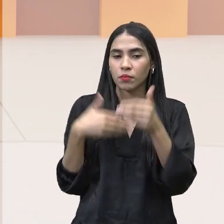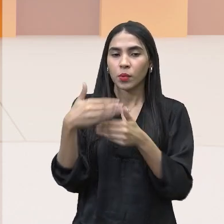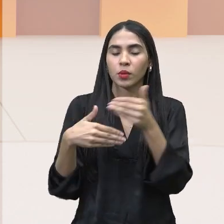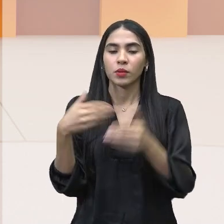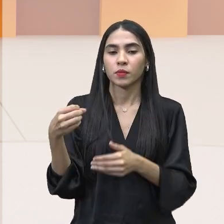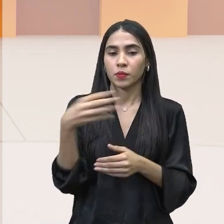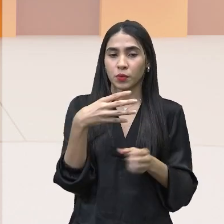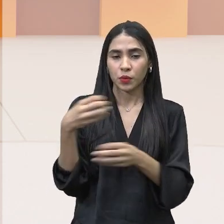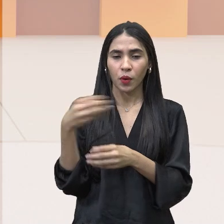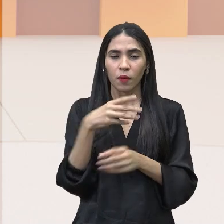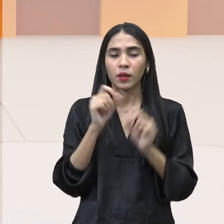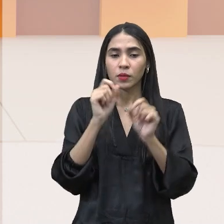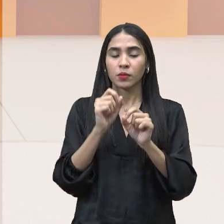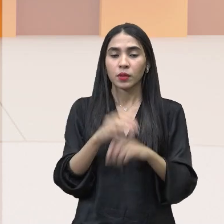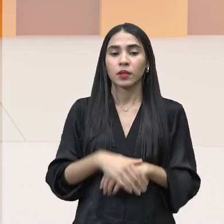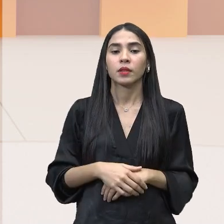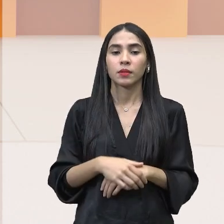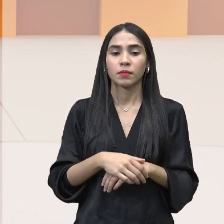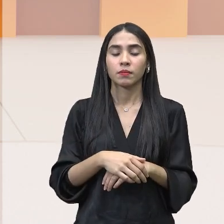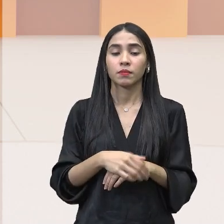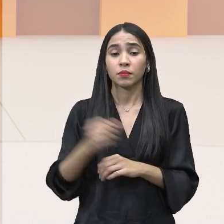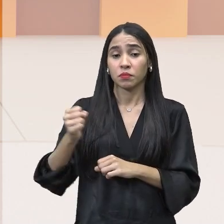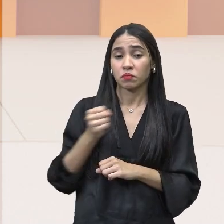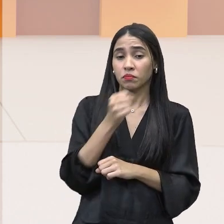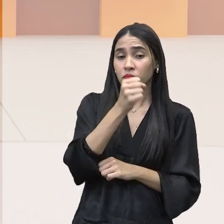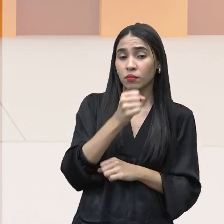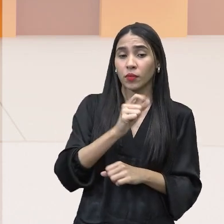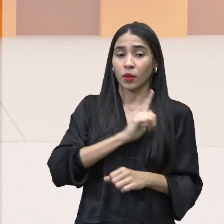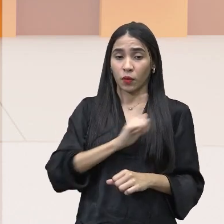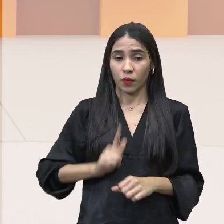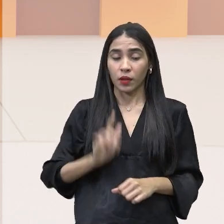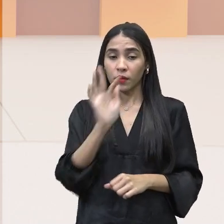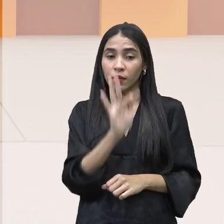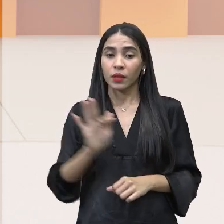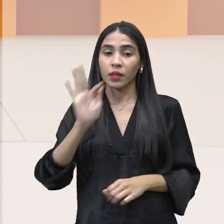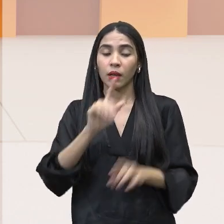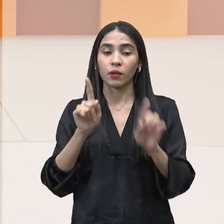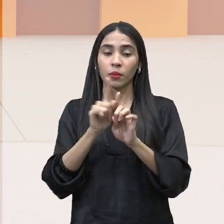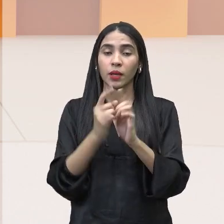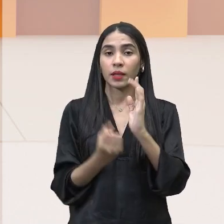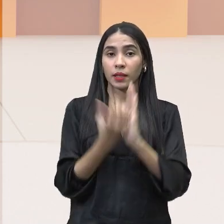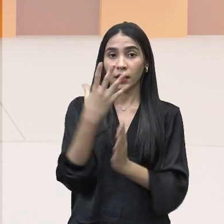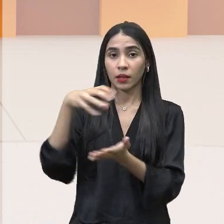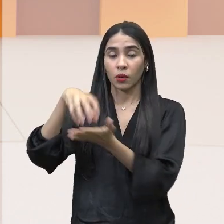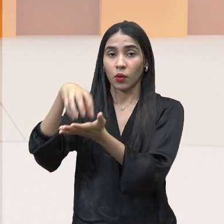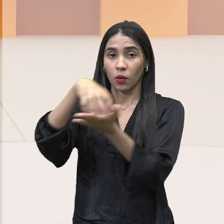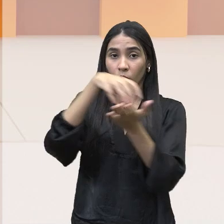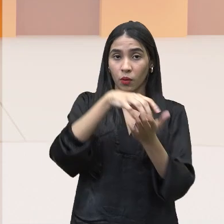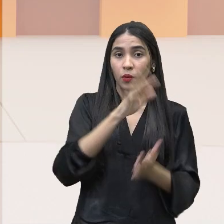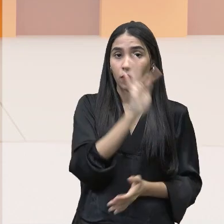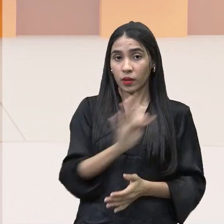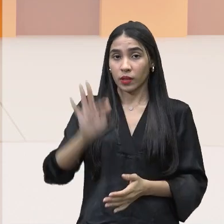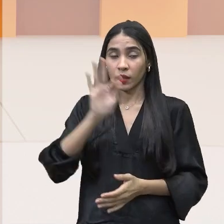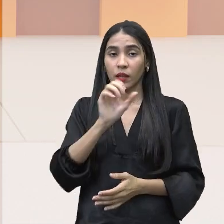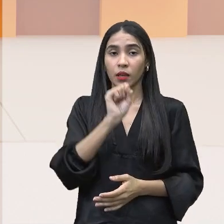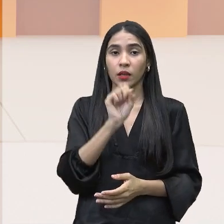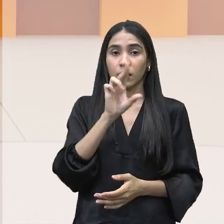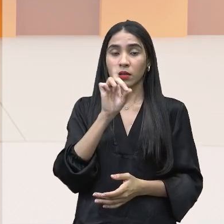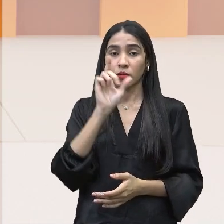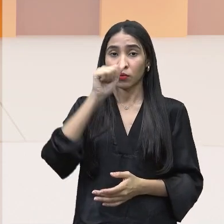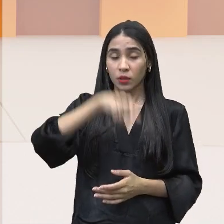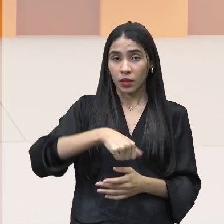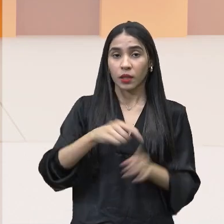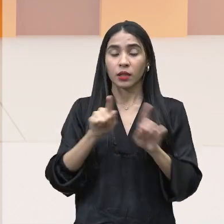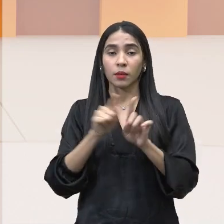novas investidas do governo federal. Foram criados órgãos federais como a SUDAM, o Banco da